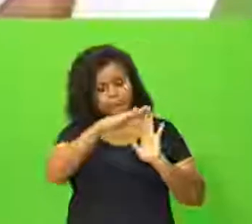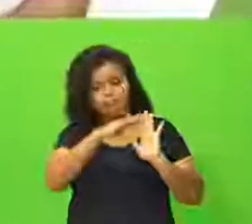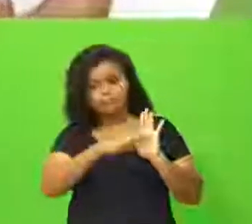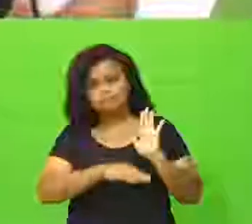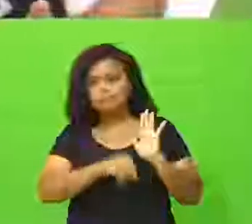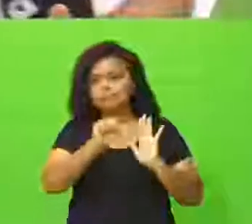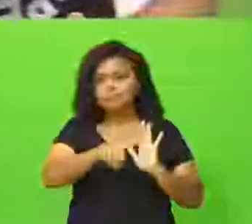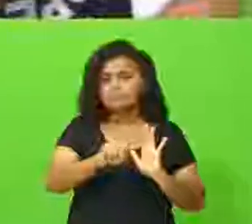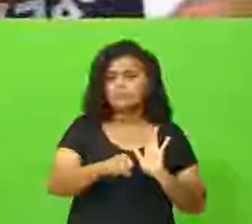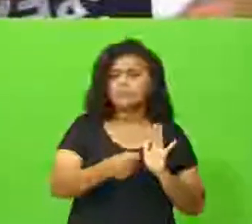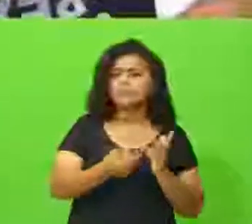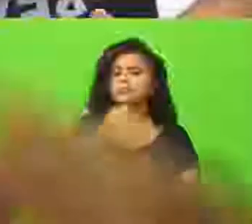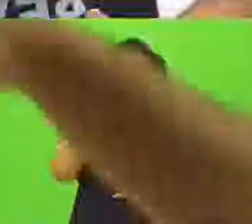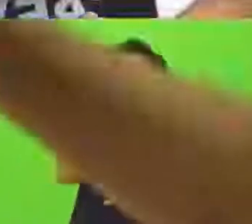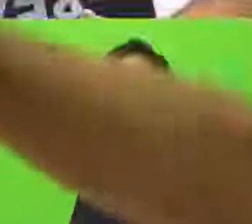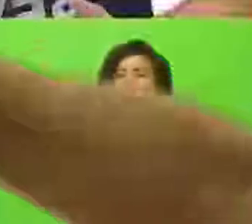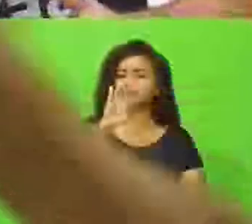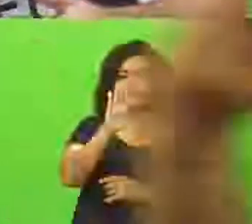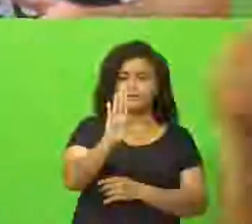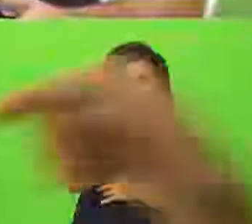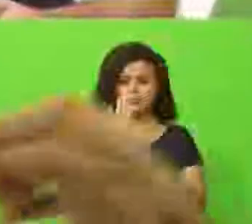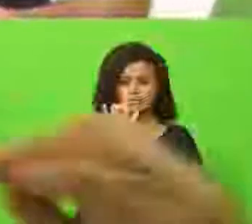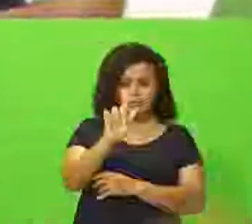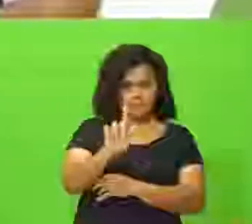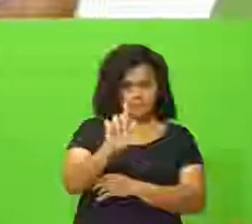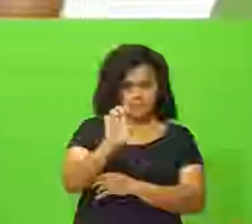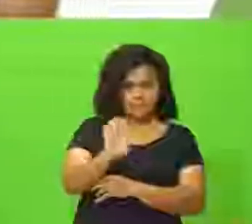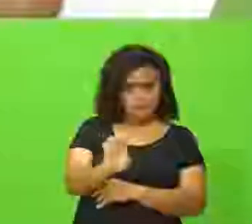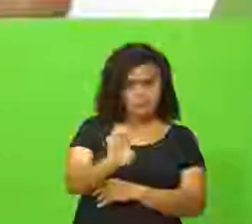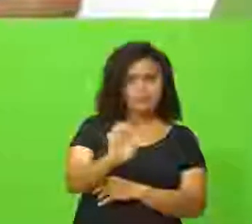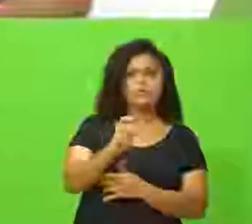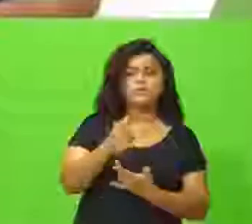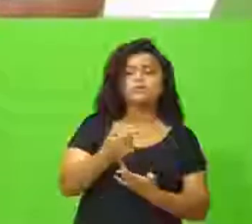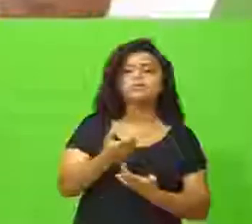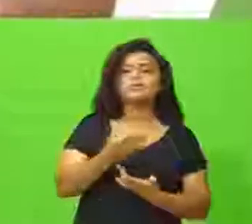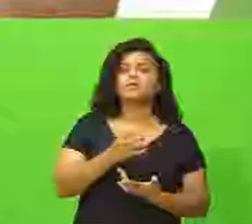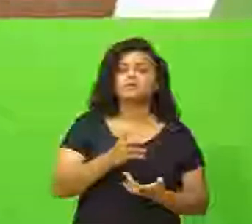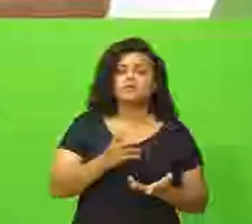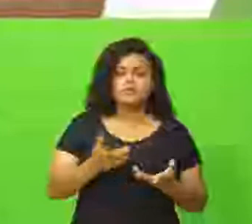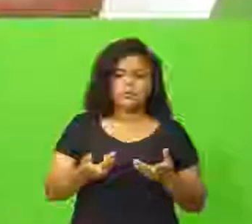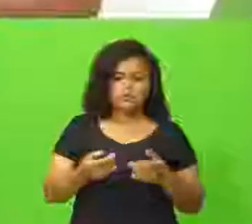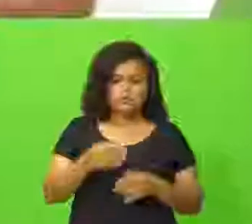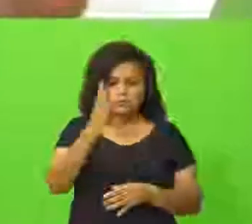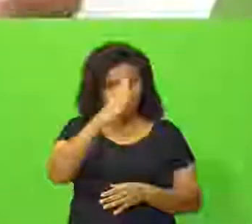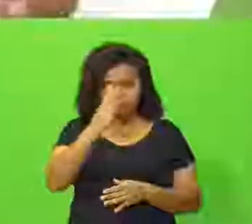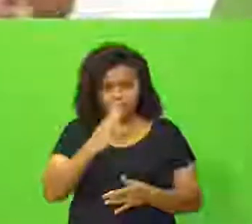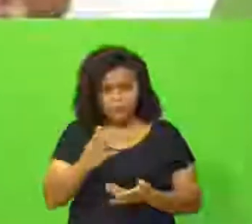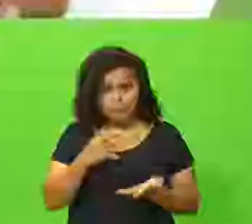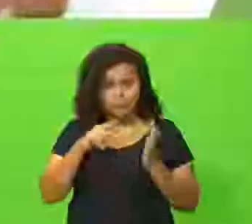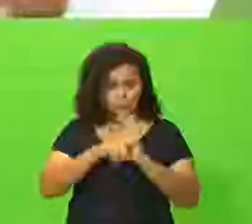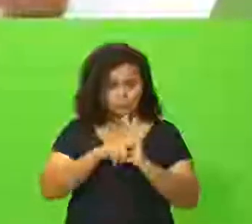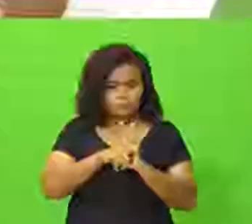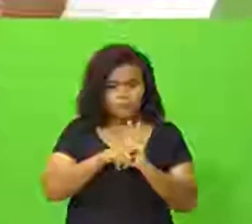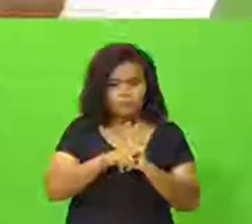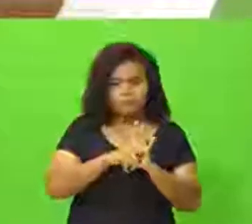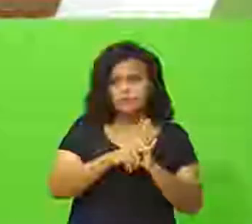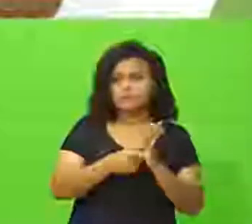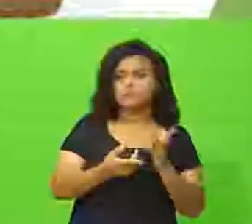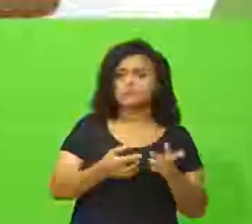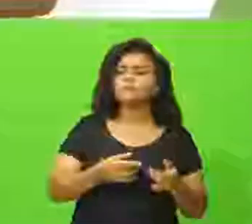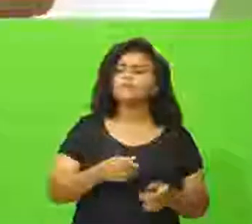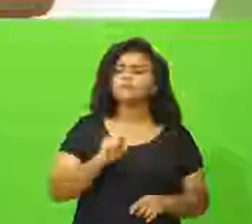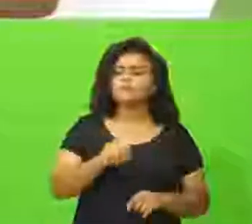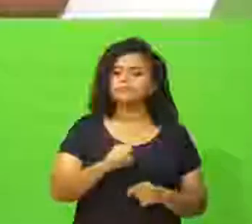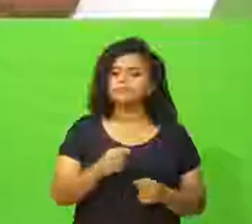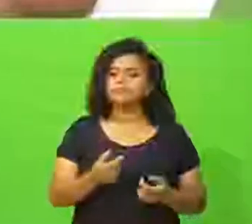portanto, o IBGE, Instituto Brasileiro de Geografia e Estatísticas. E é